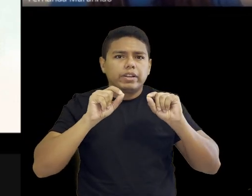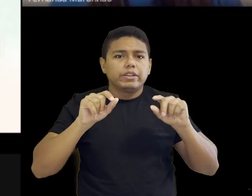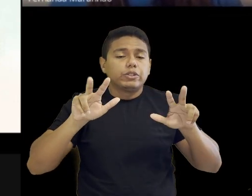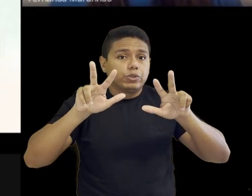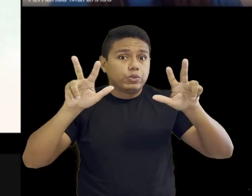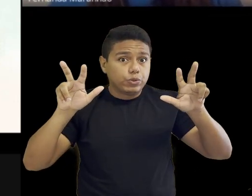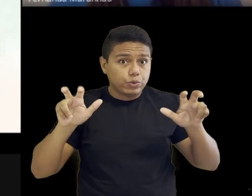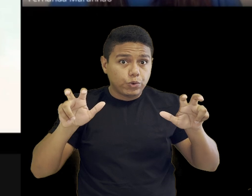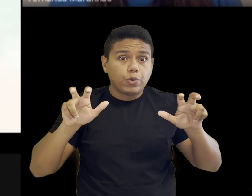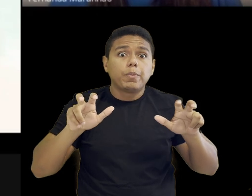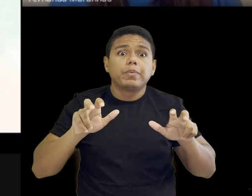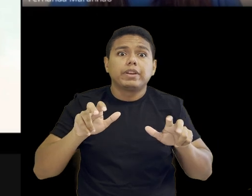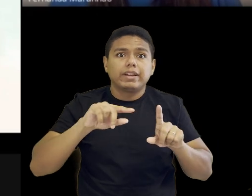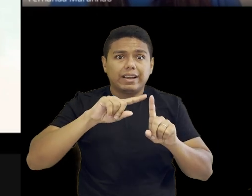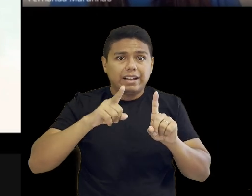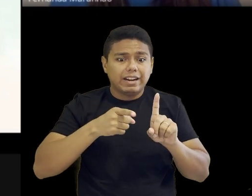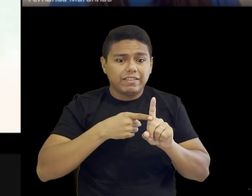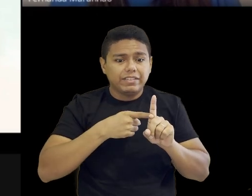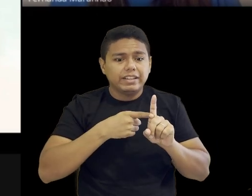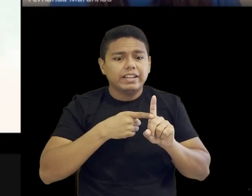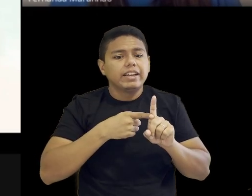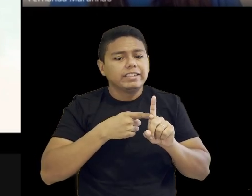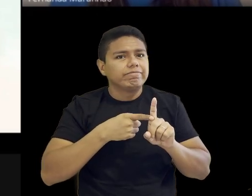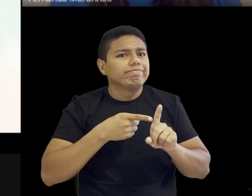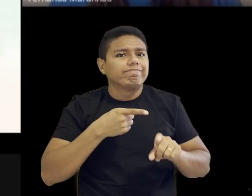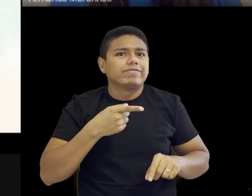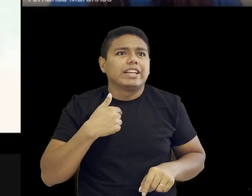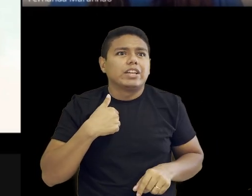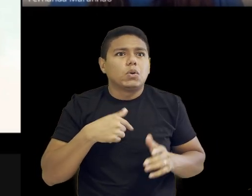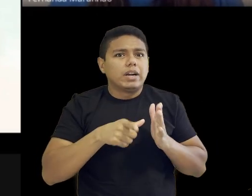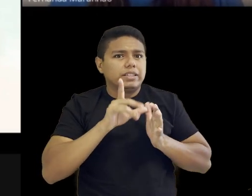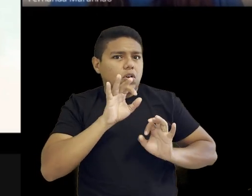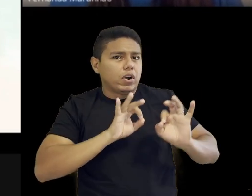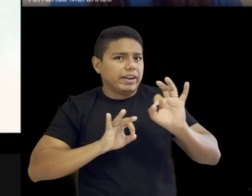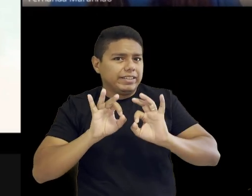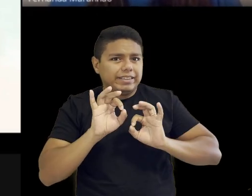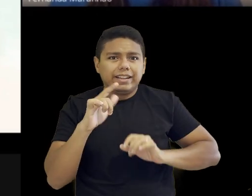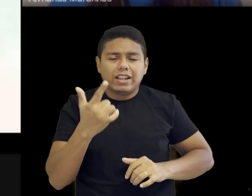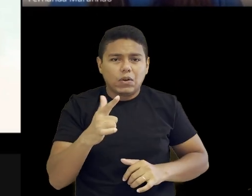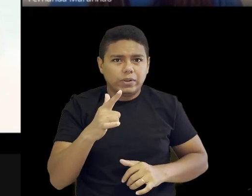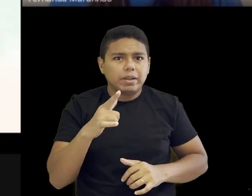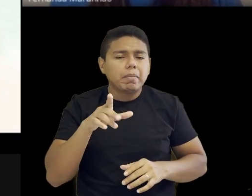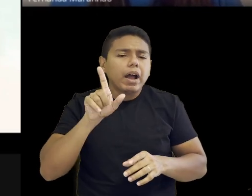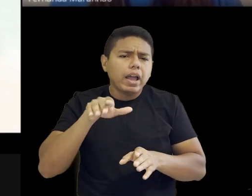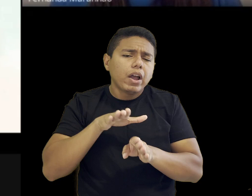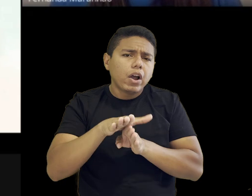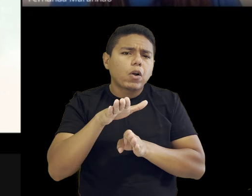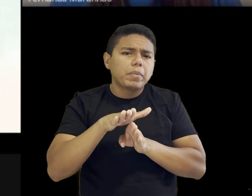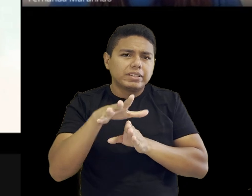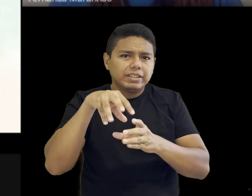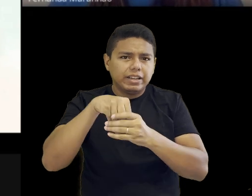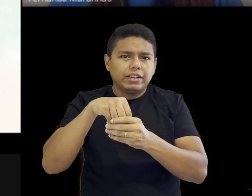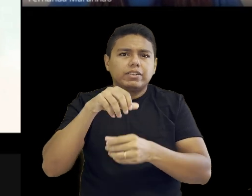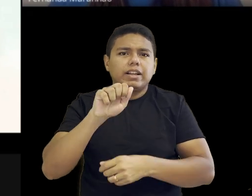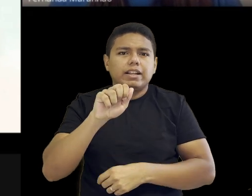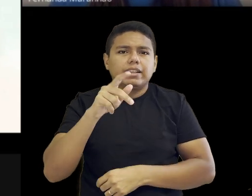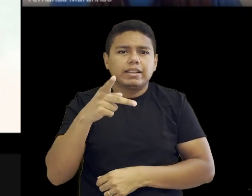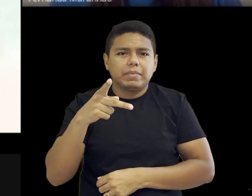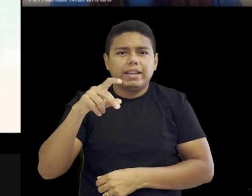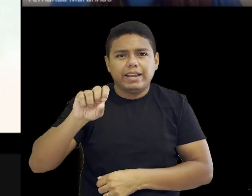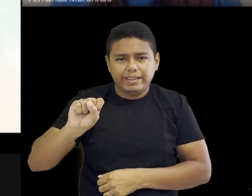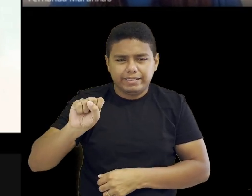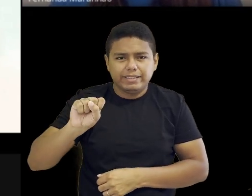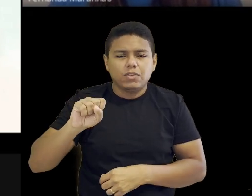que fala sobre a gravidez indesejada na atenção primária à saúde, que é uma recomendação para a equipe de saúde,